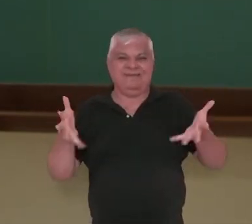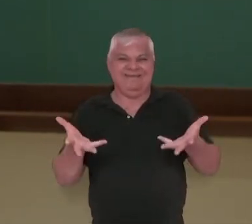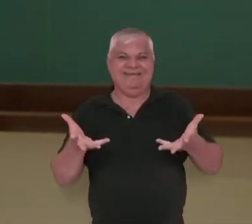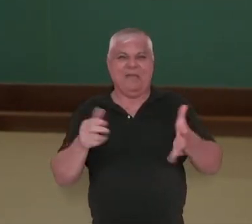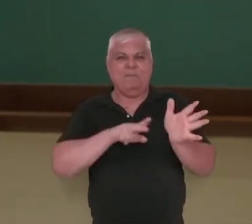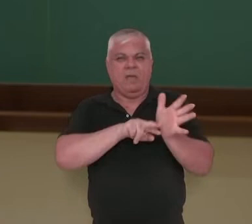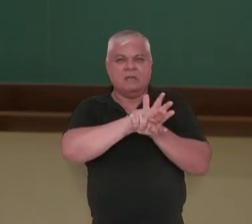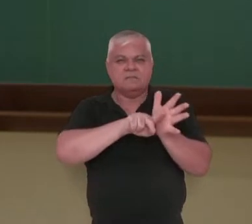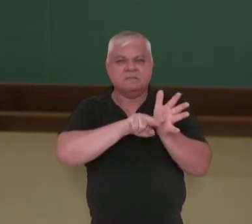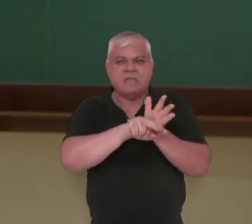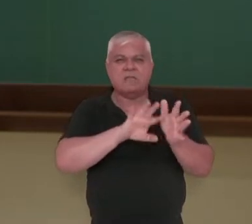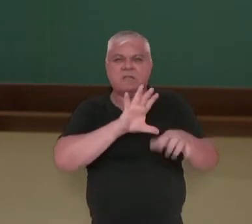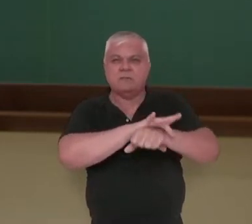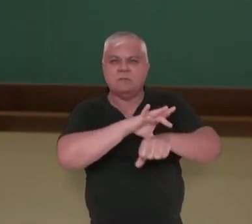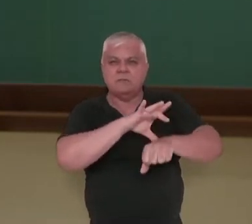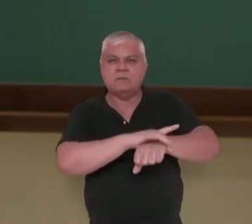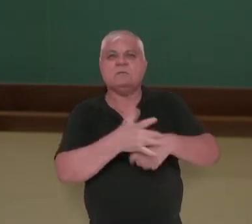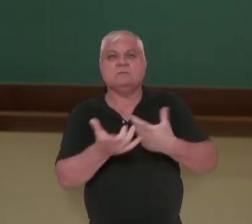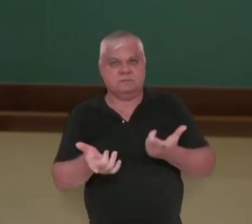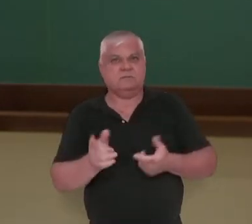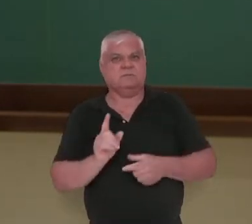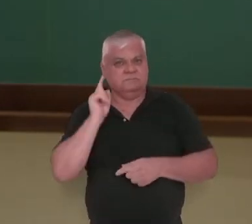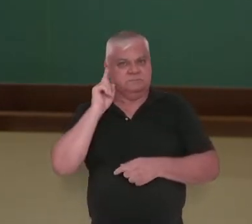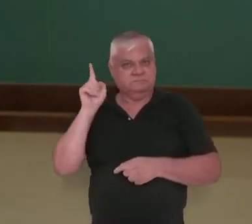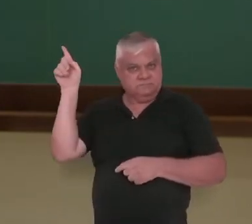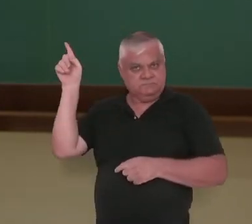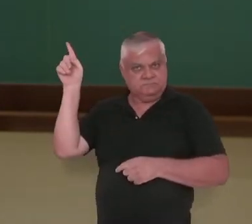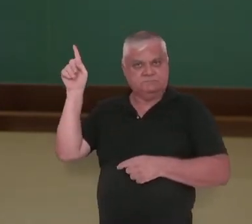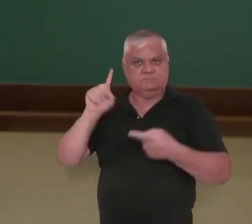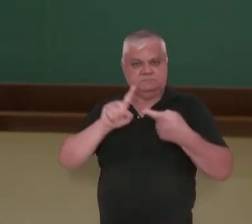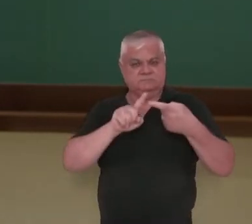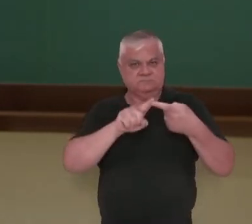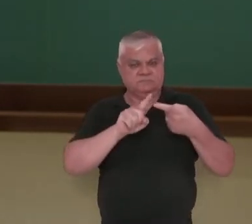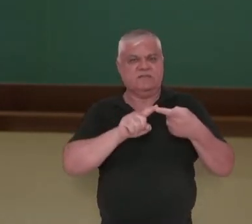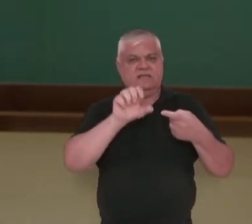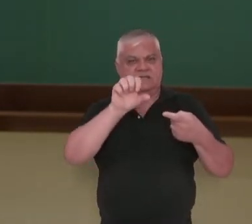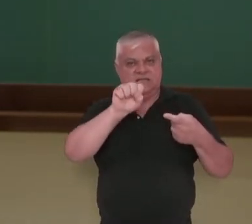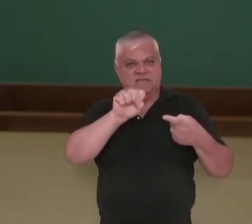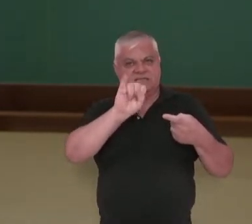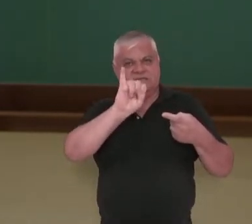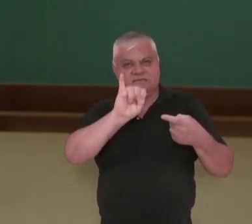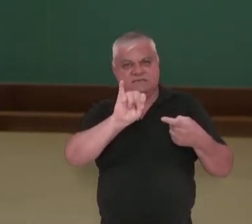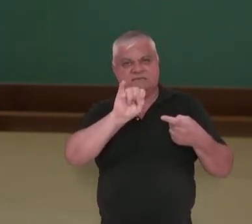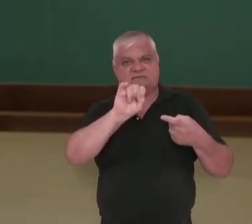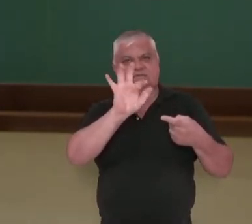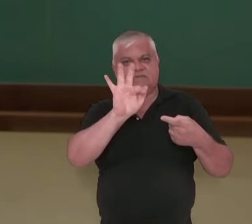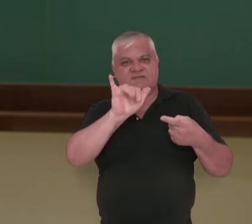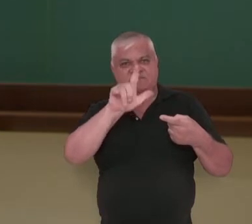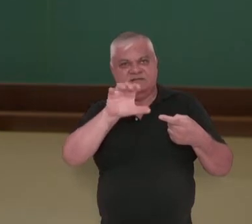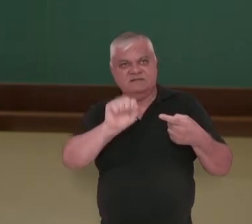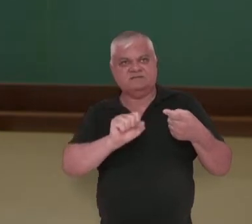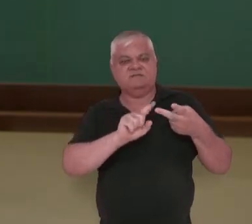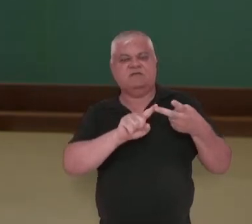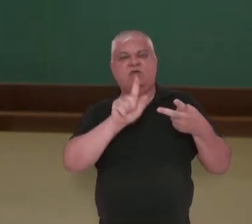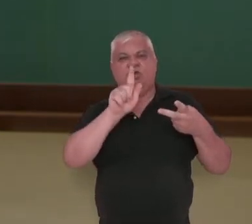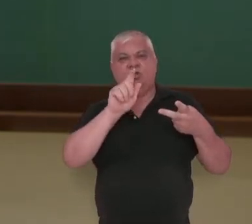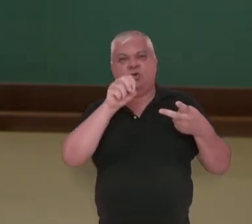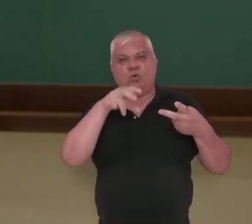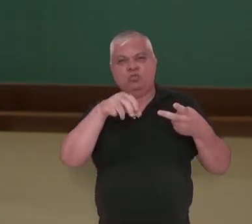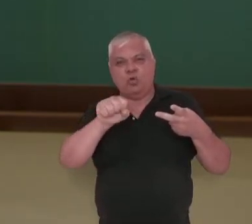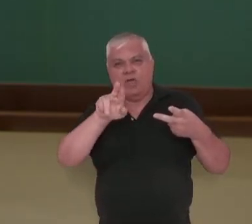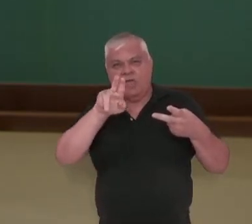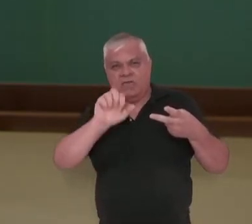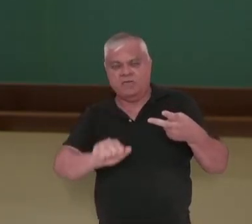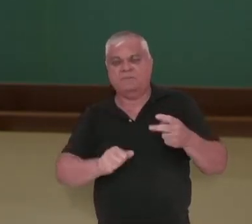muitas doenças. No caso dessas que nós estamos falando, uma infecção sexualmente transmissível. Bora